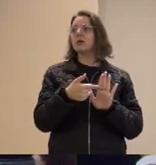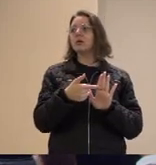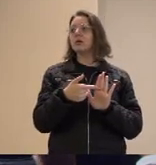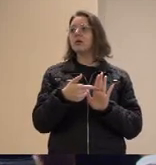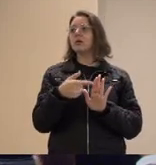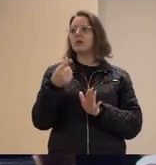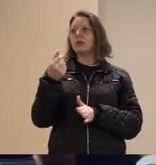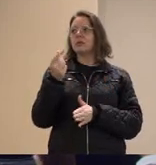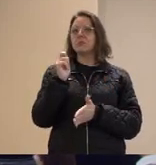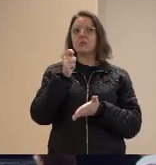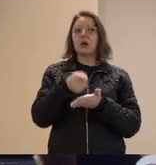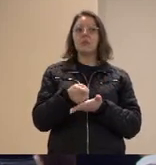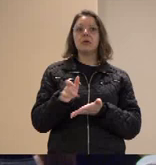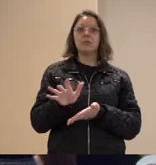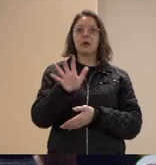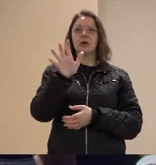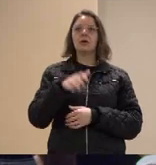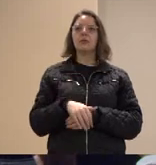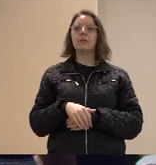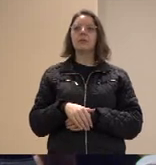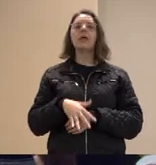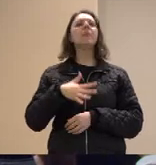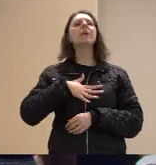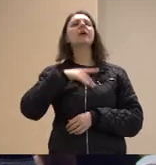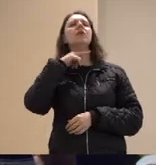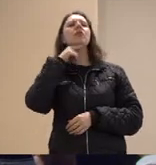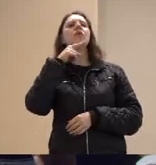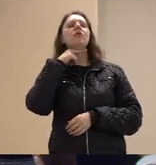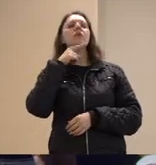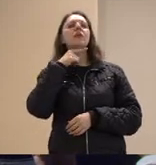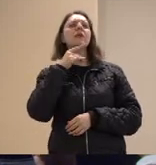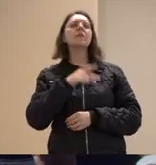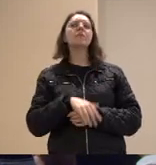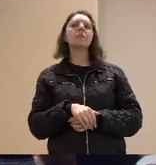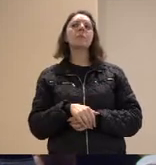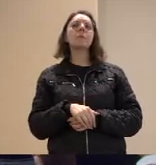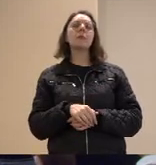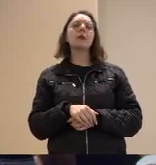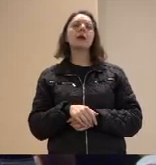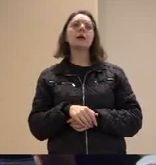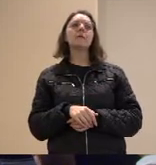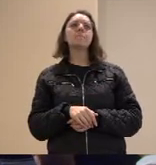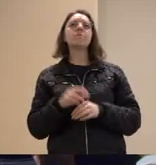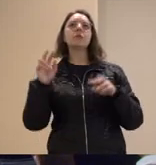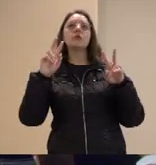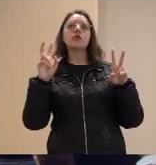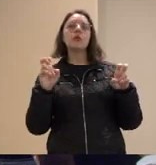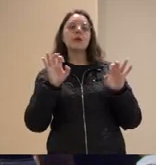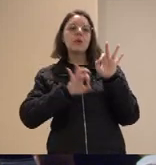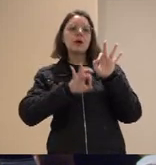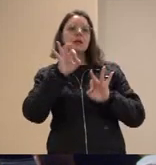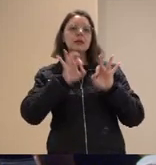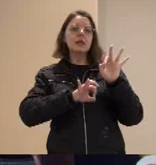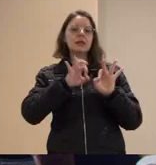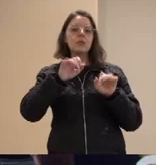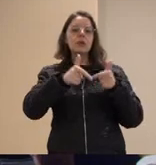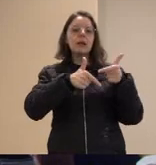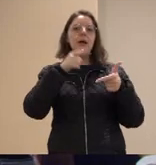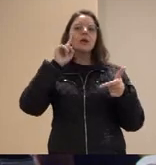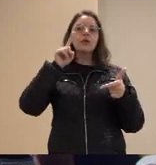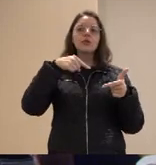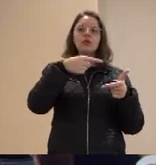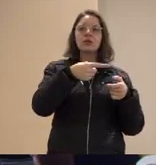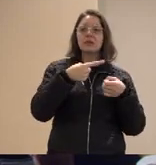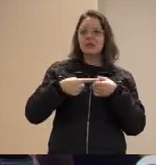custo bastante alto. A dúvida que fica é nessa rotina de trabalho, para esse município que é